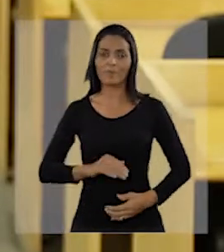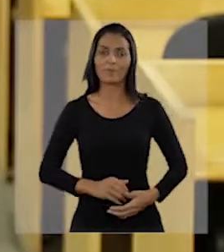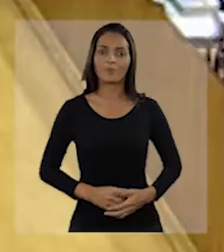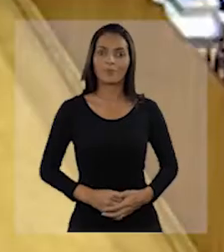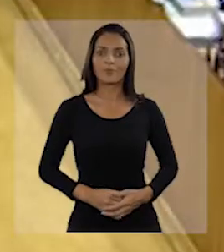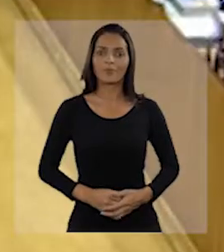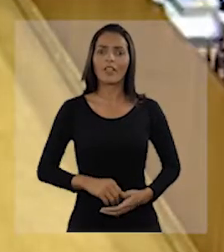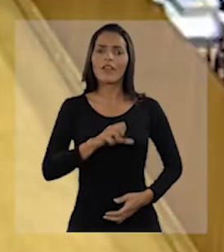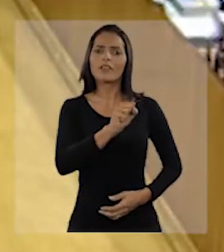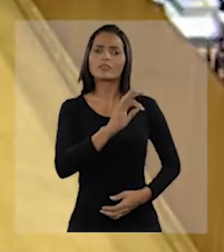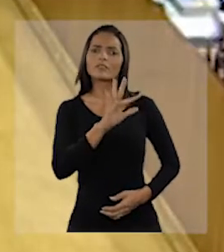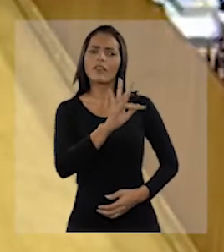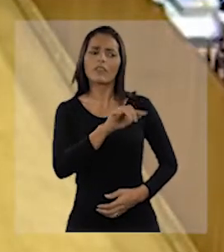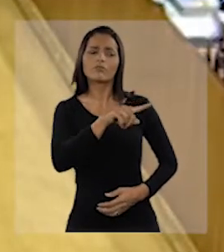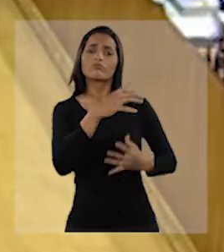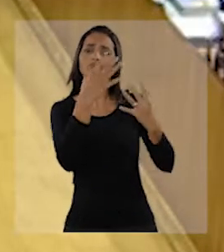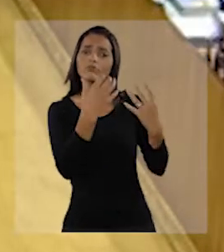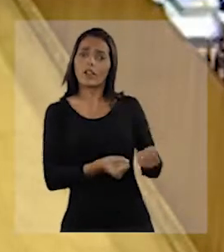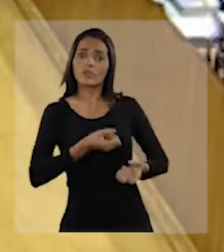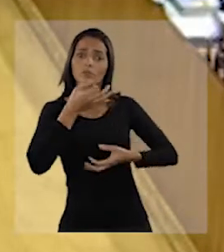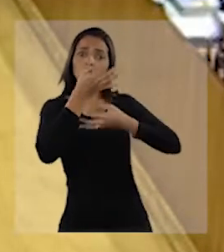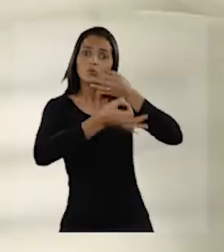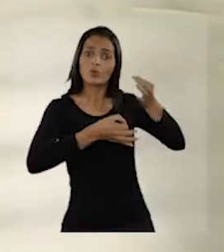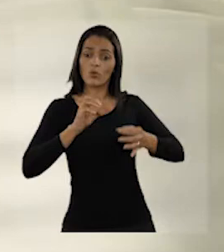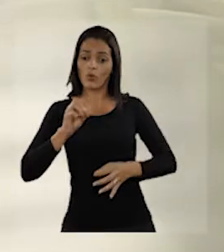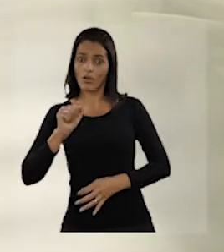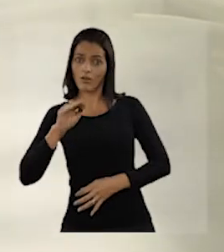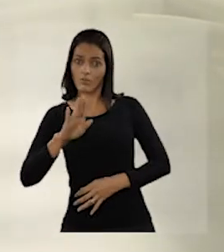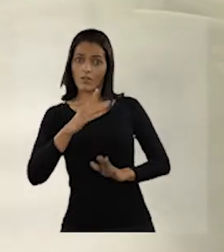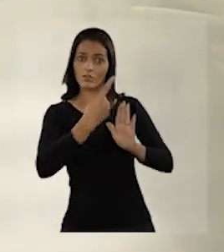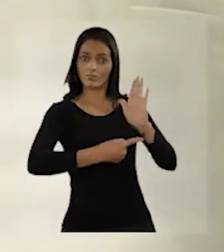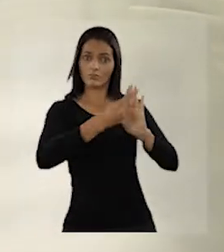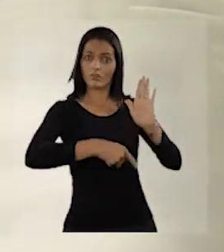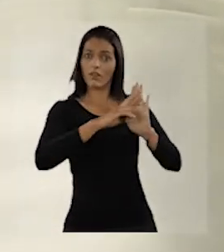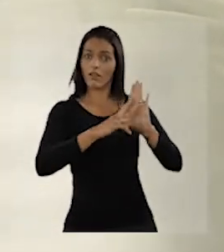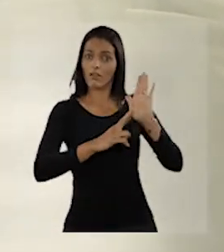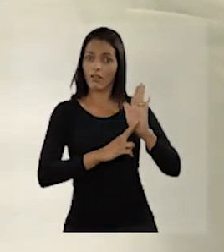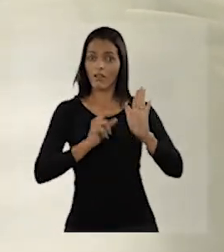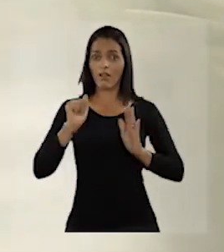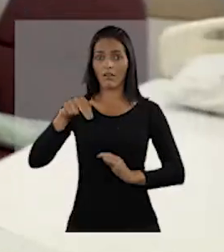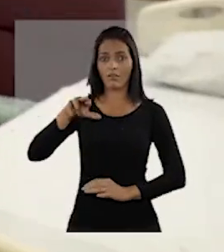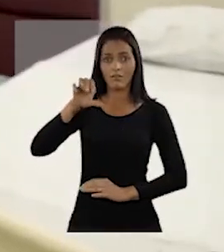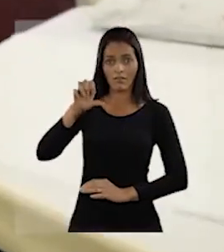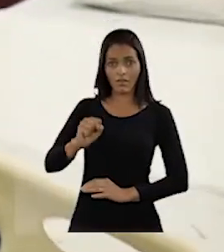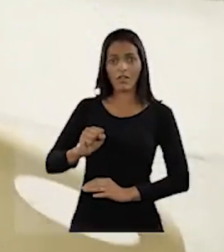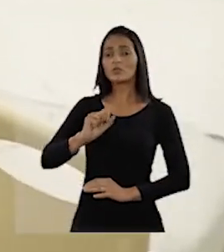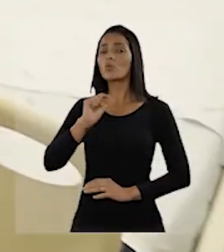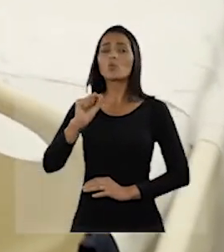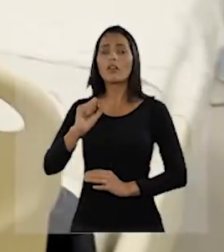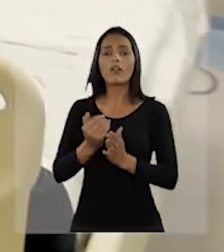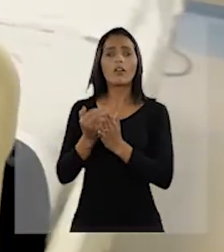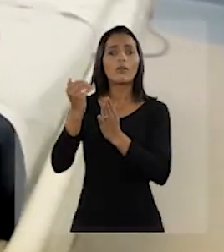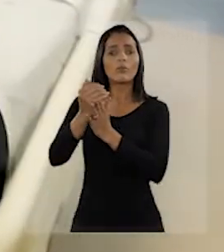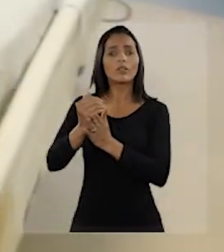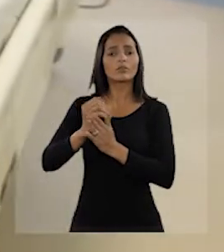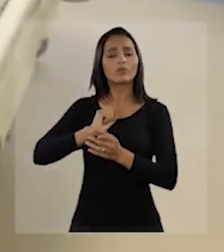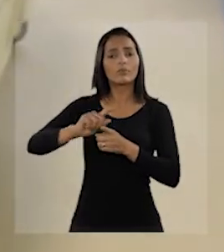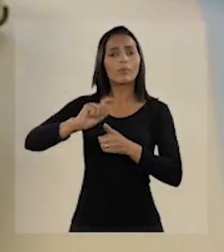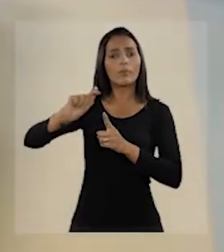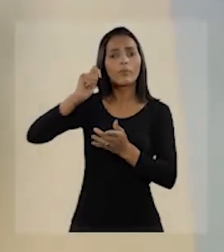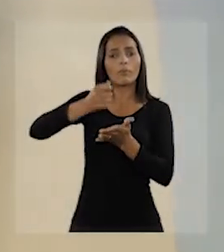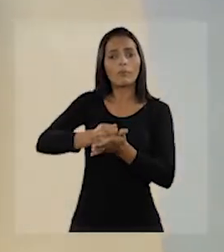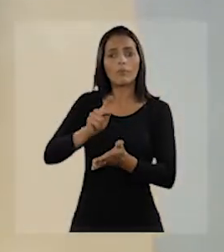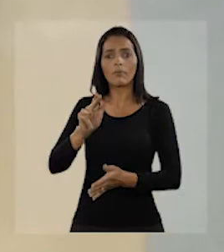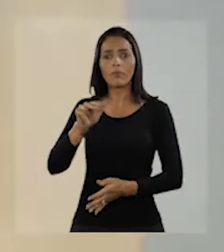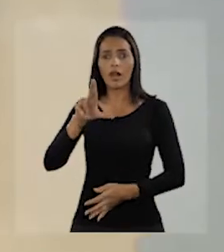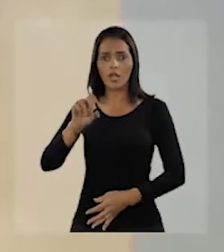Brasil. STF atende OAB e suspende regra da Agência Nacional de Saúde Suplementar sobre aumento de participação